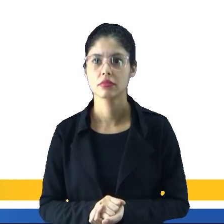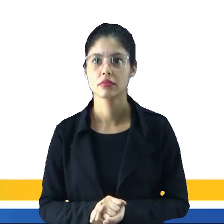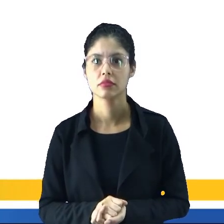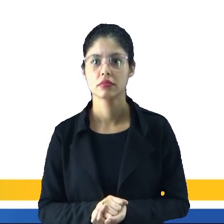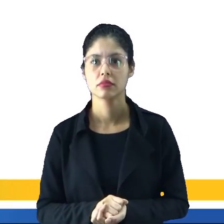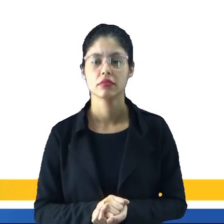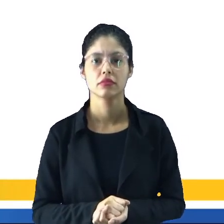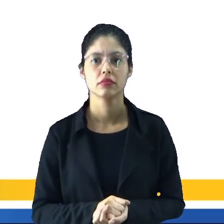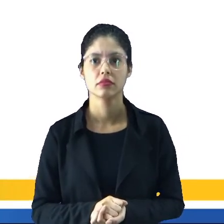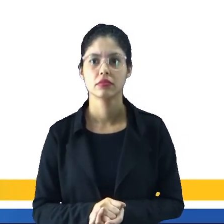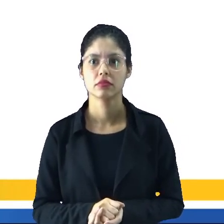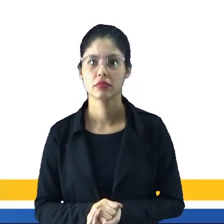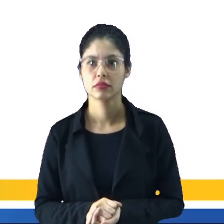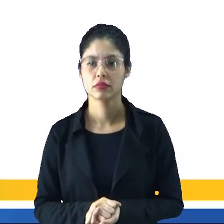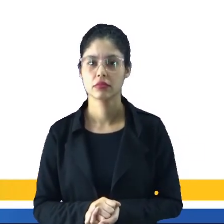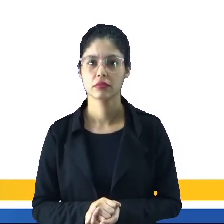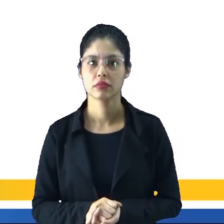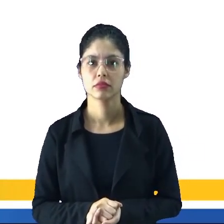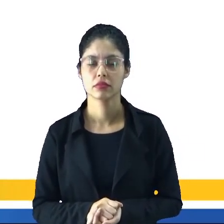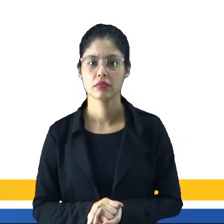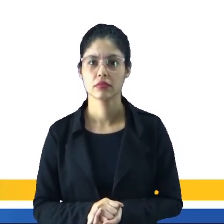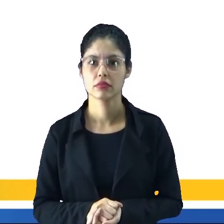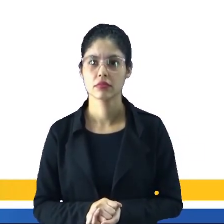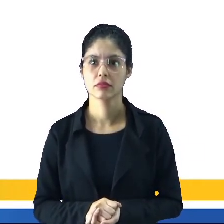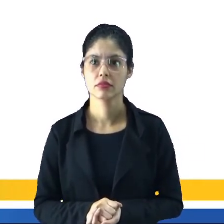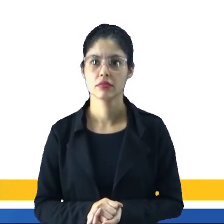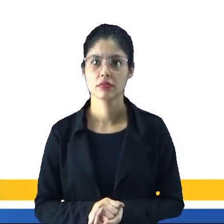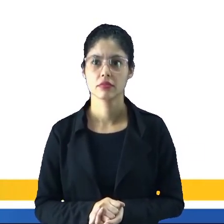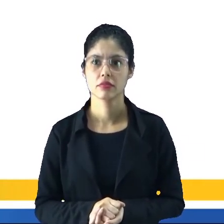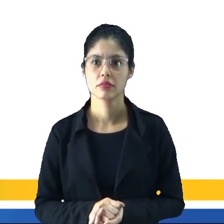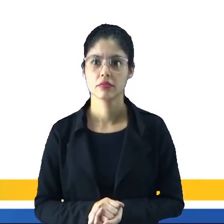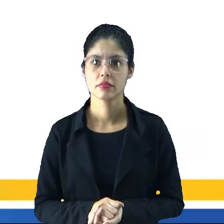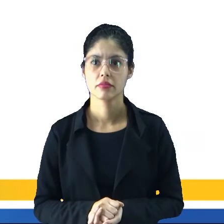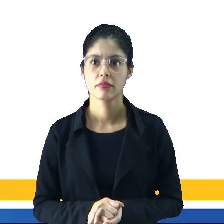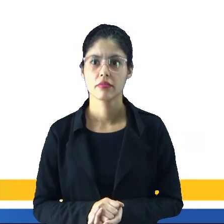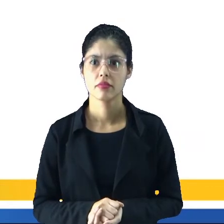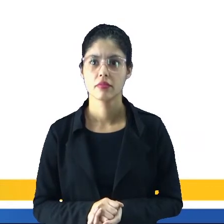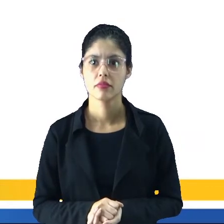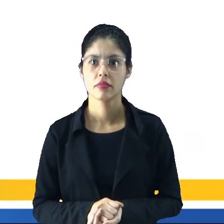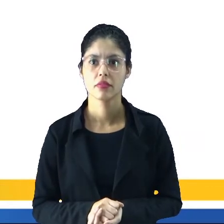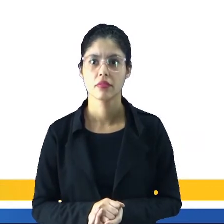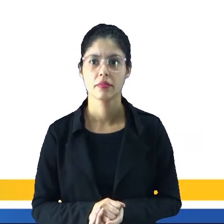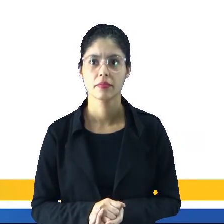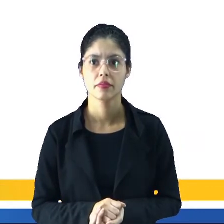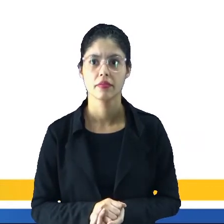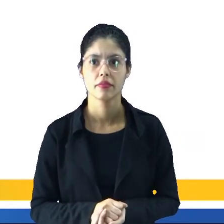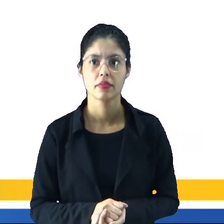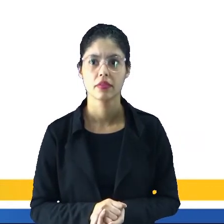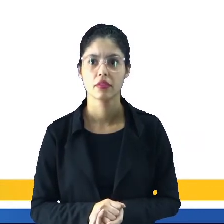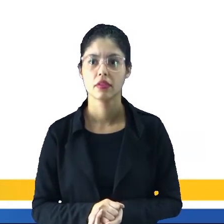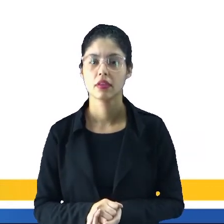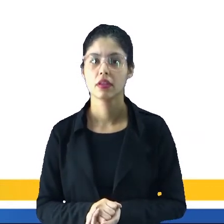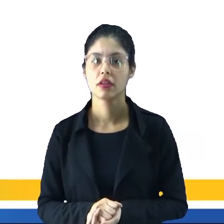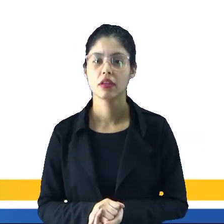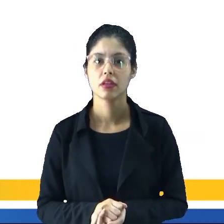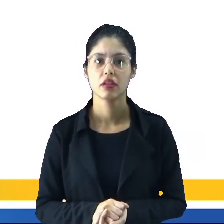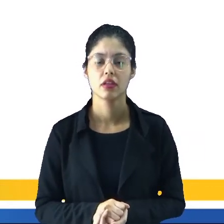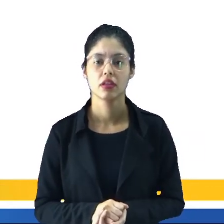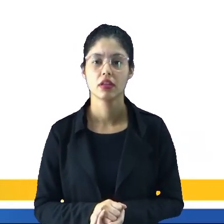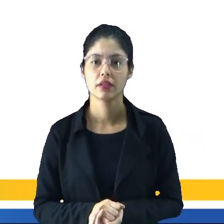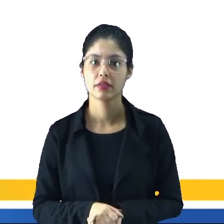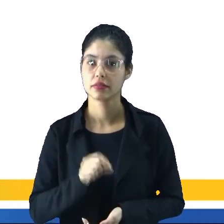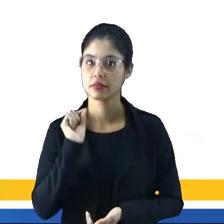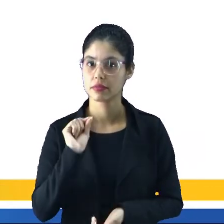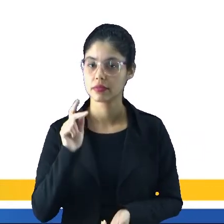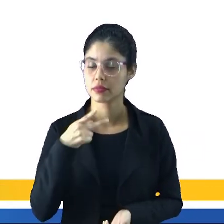basket wife star Hazel Renee. Acredito que é assim, Renee. Então